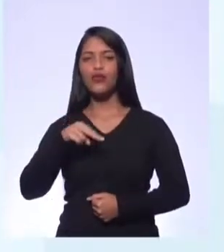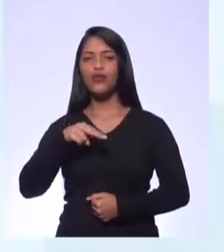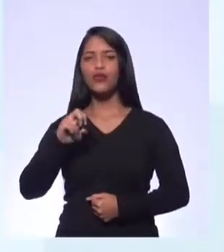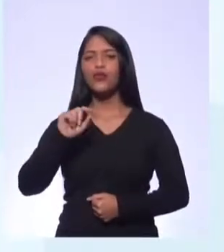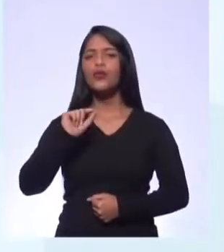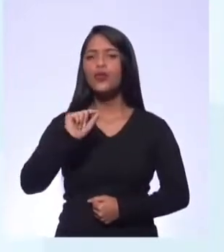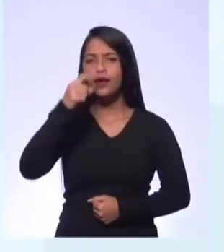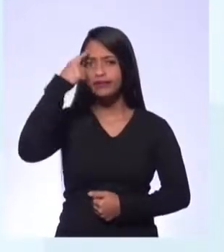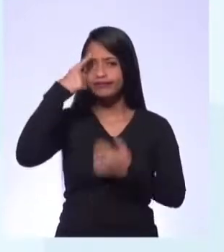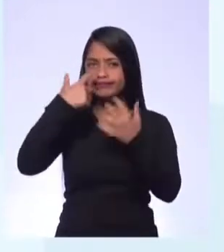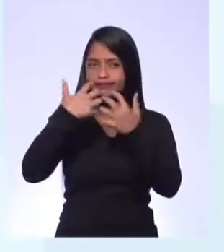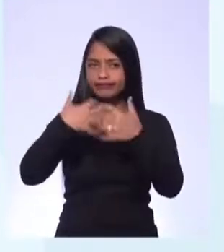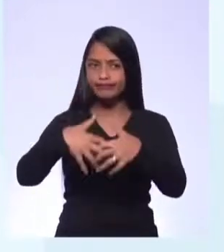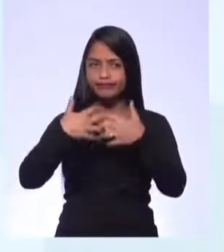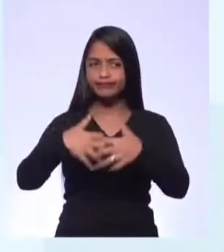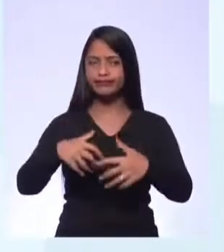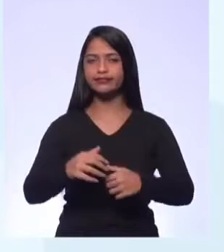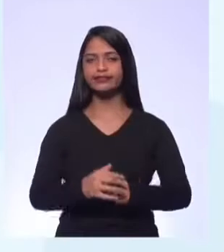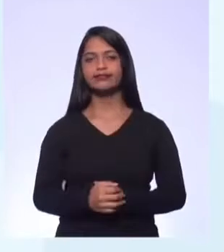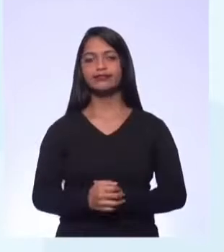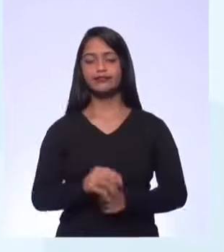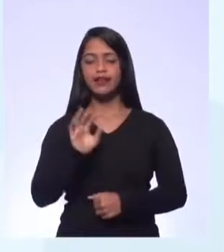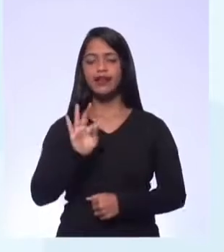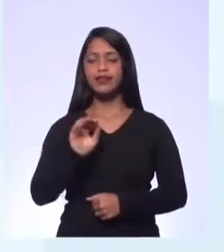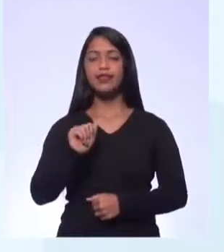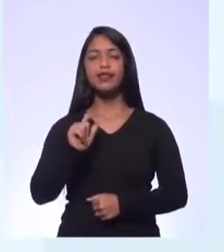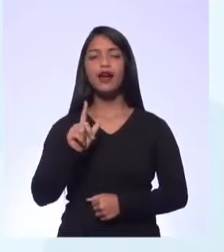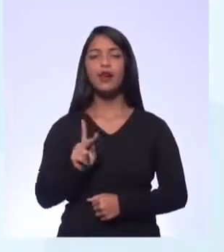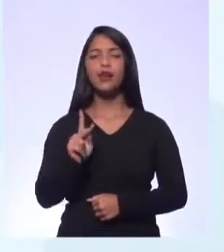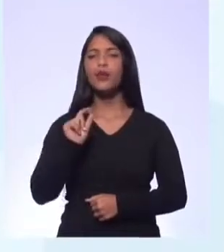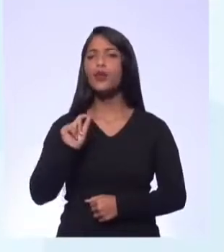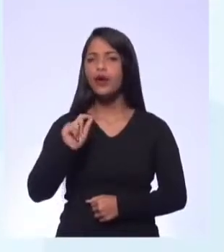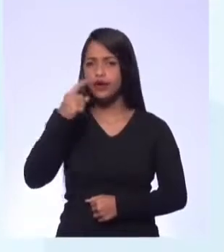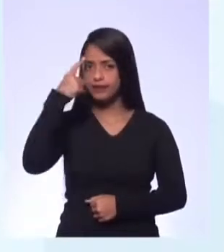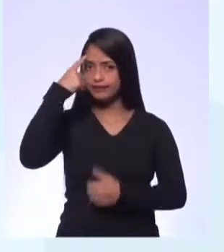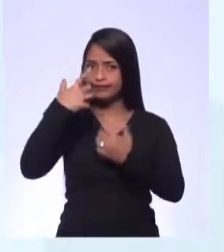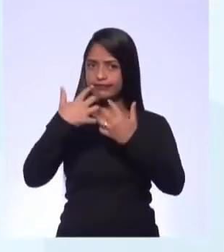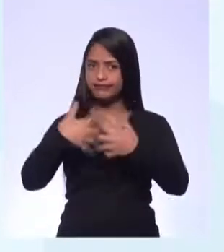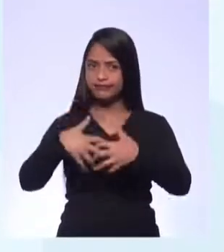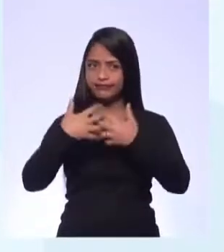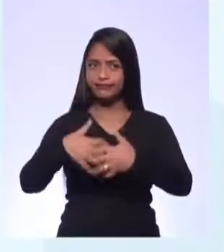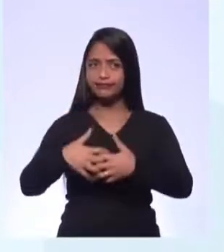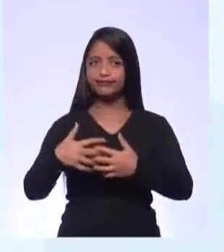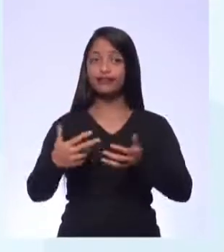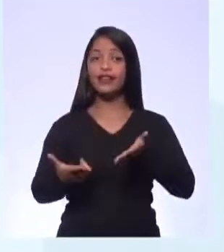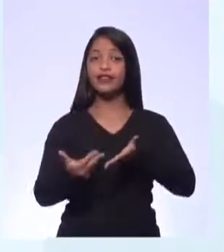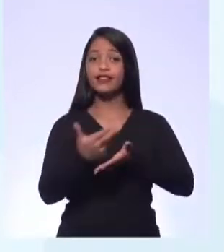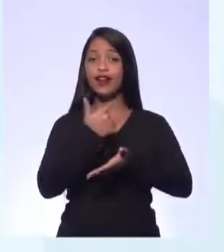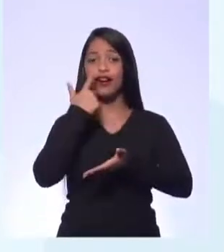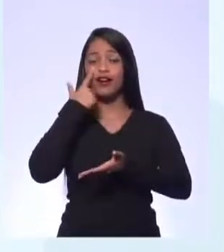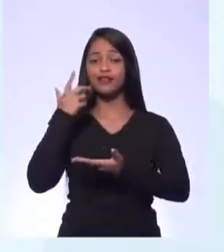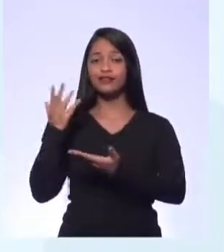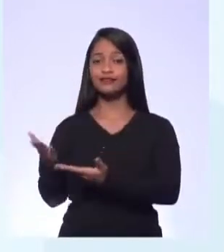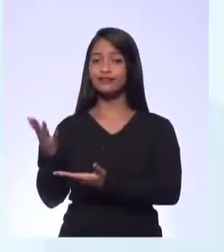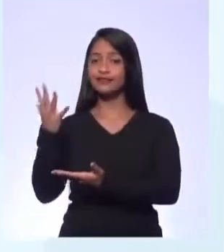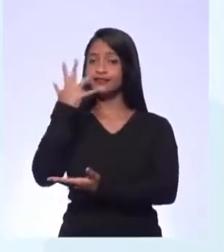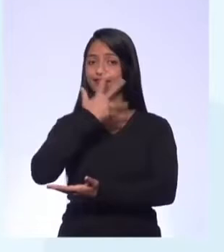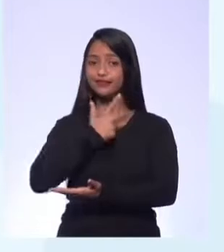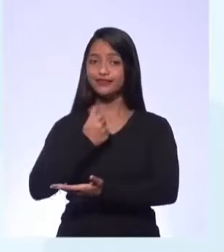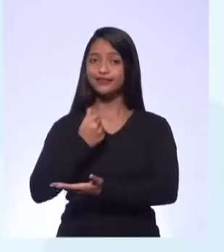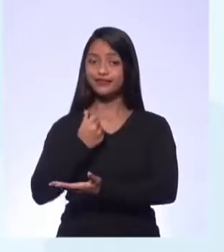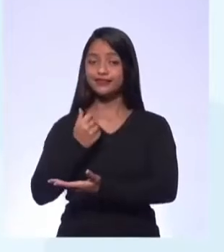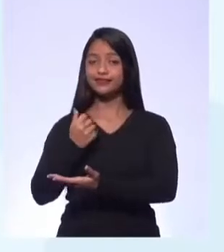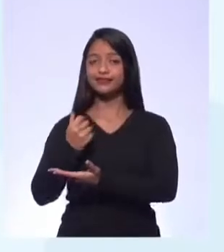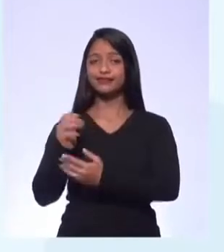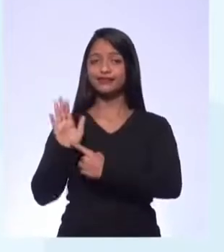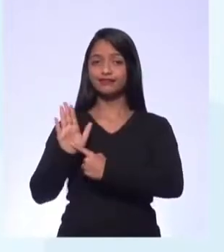can't? O que é talk? I'm talking now. Pode colocar o emoji. Olha que lindinho ali, ó, ilustrando. Can you